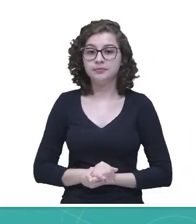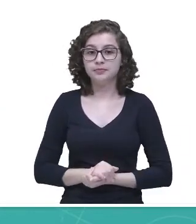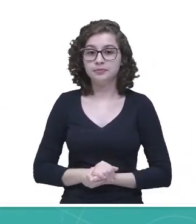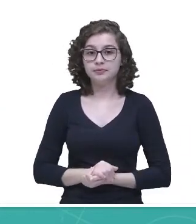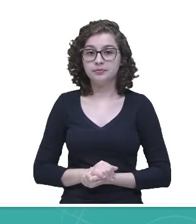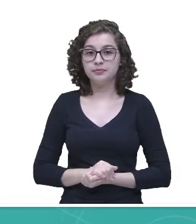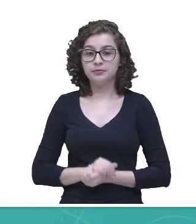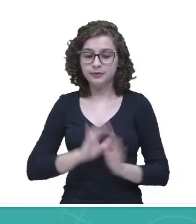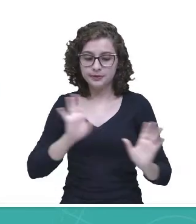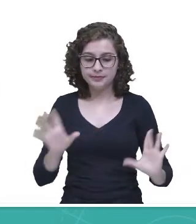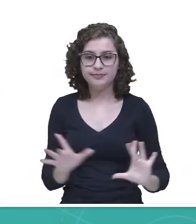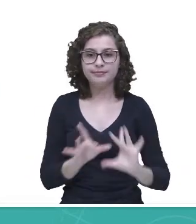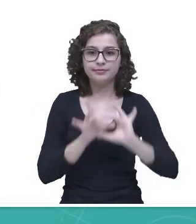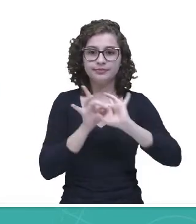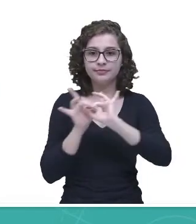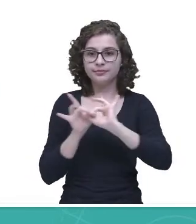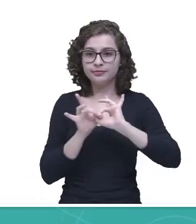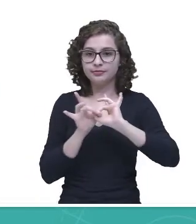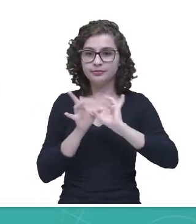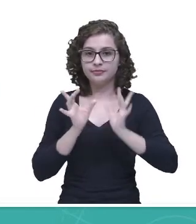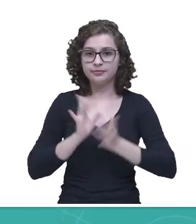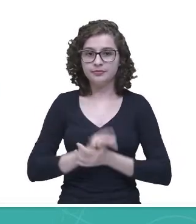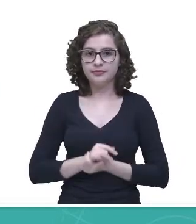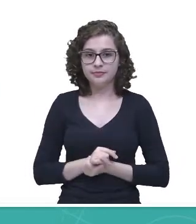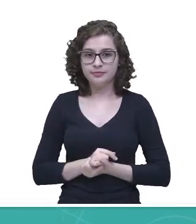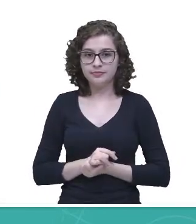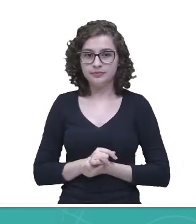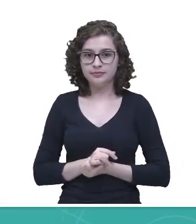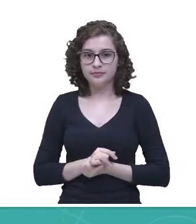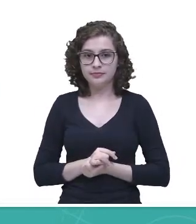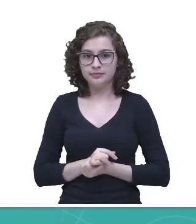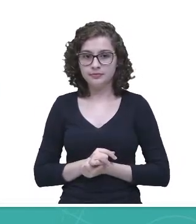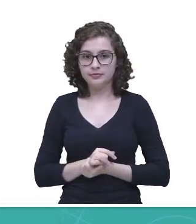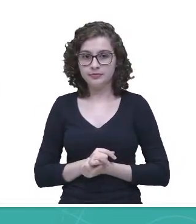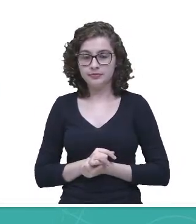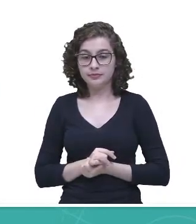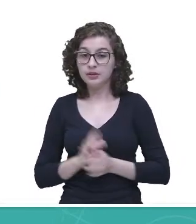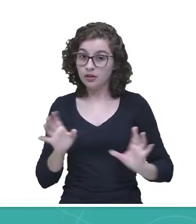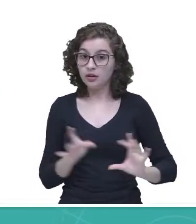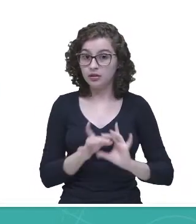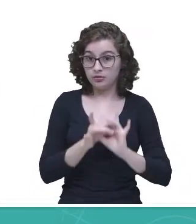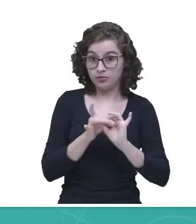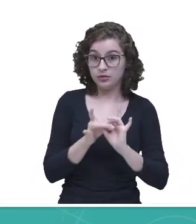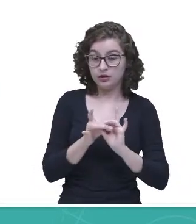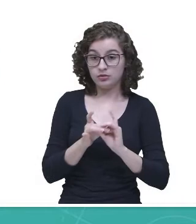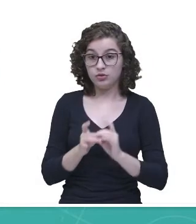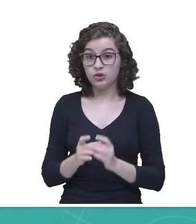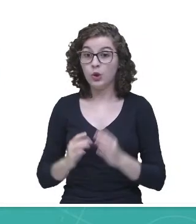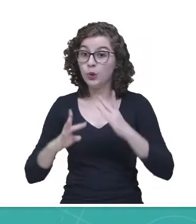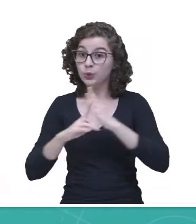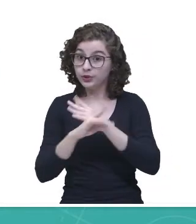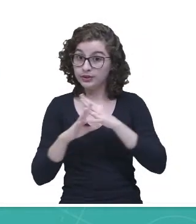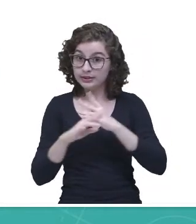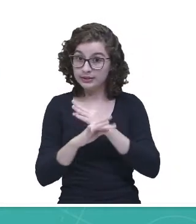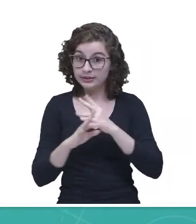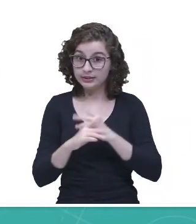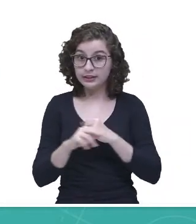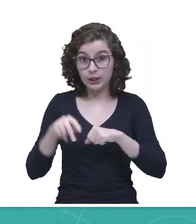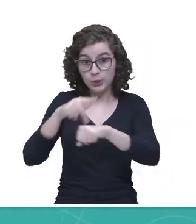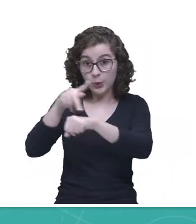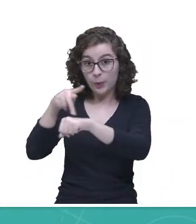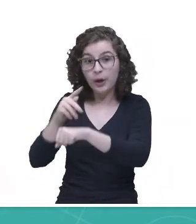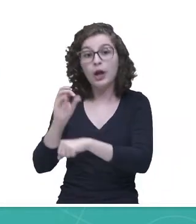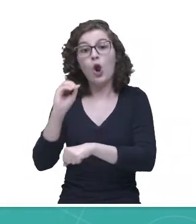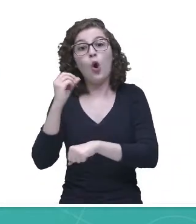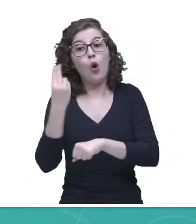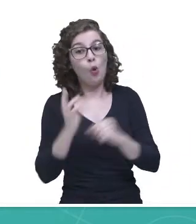interligação nas cidades da rede urbana, né? A gente já tem até uma dica aí de um país ou